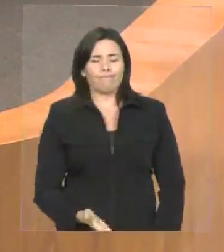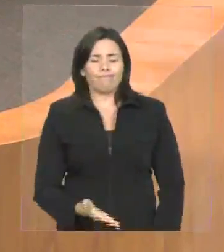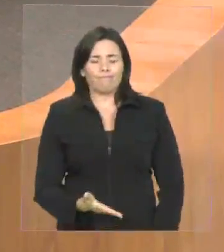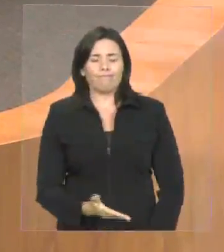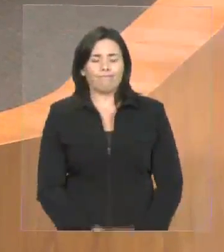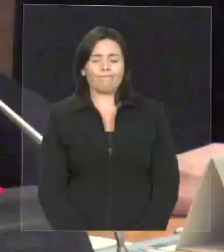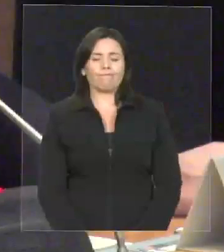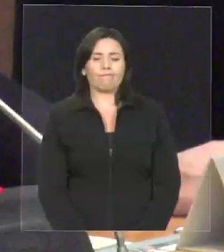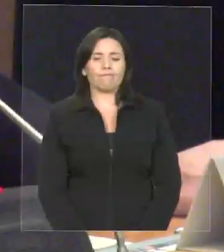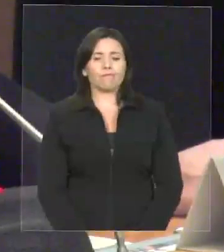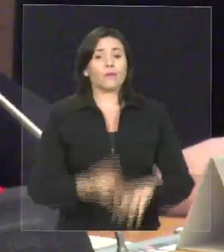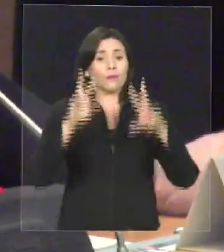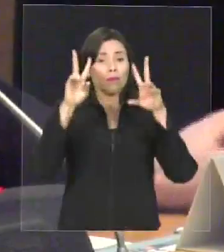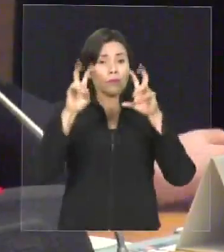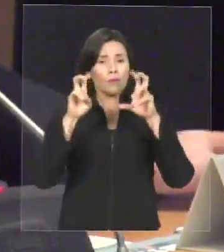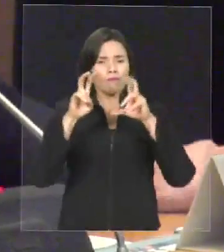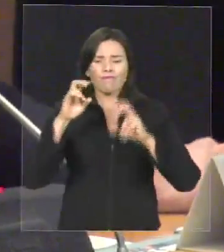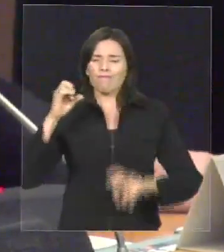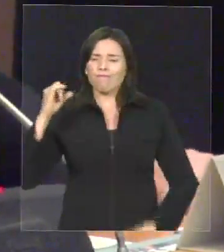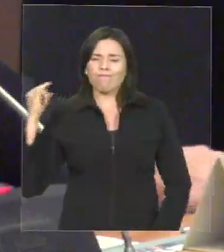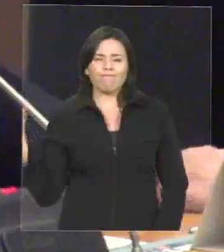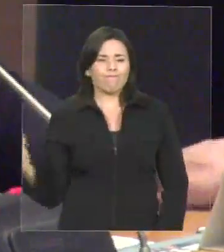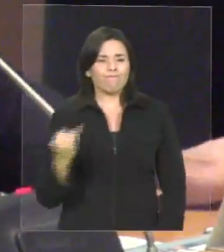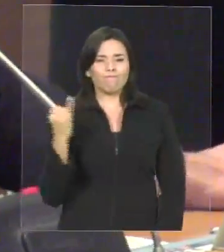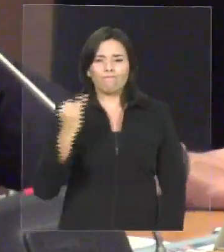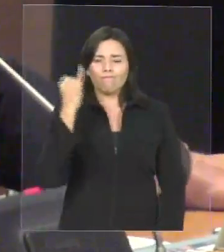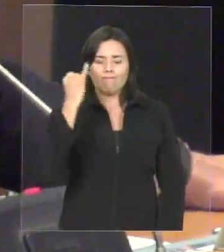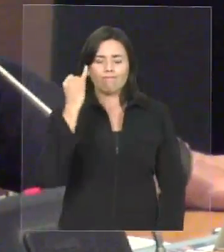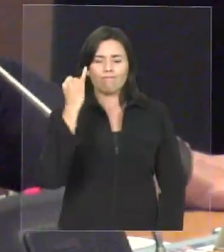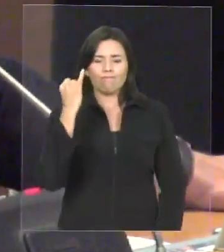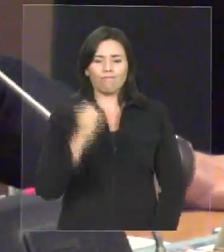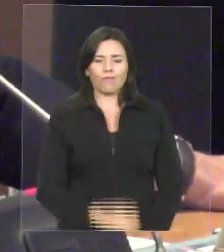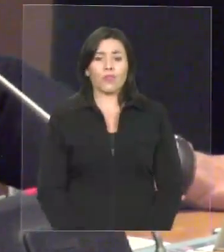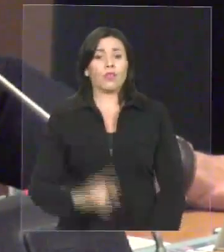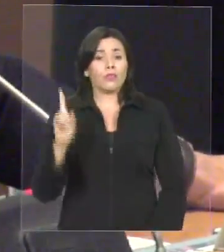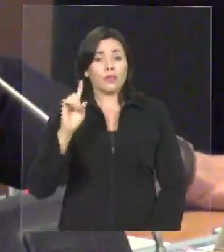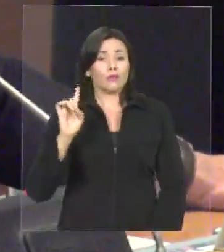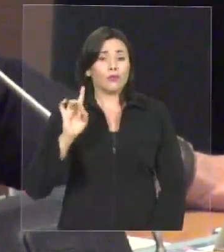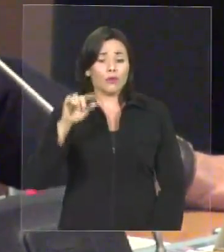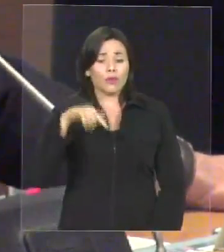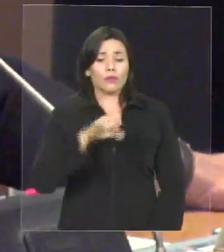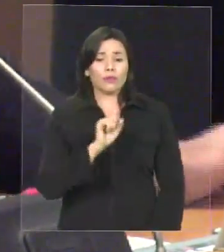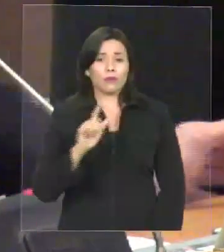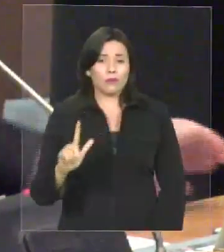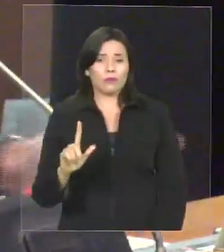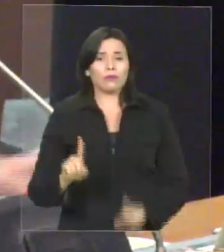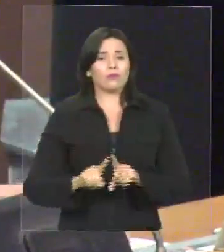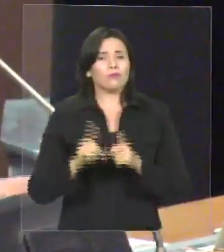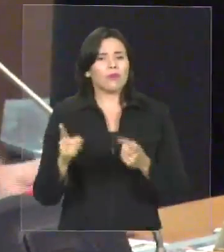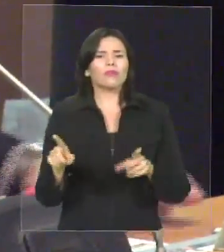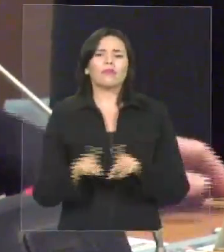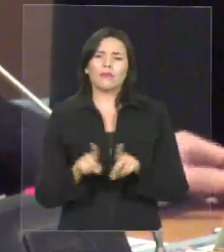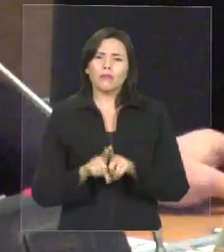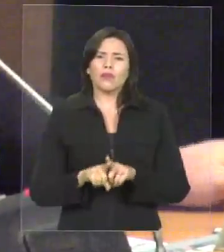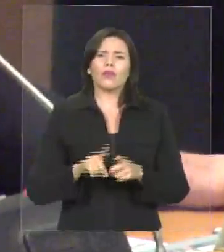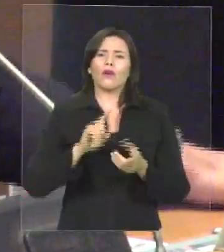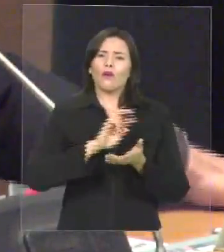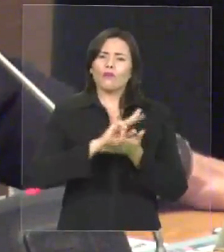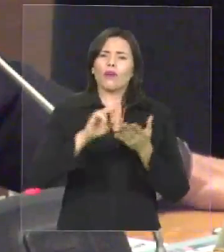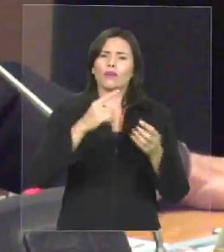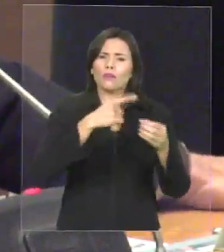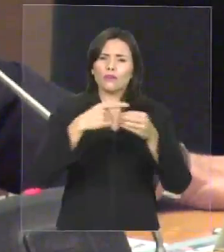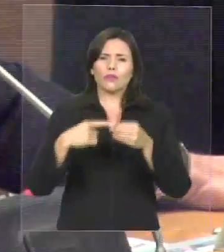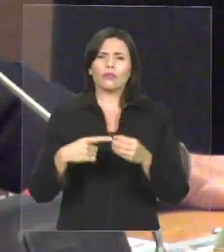fundamental, como disse Vossa Excelência, não só para São Luís, mas para todos os municípios que fazem parte da Grande São Luís e para